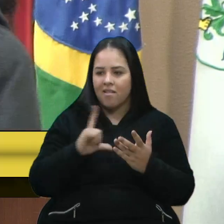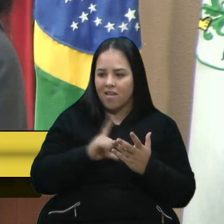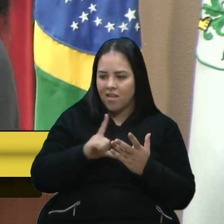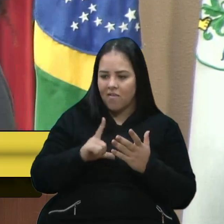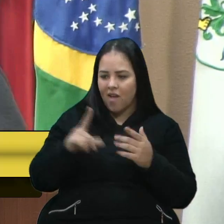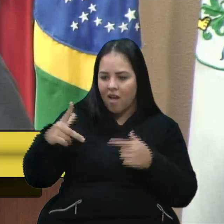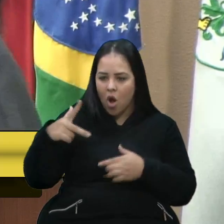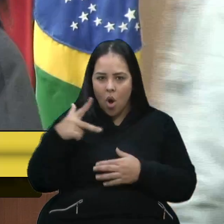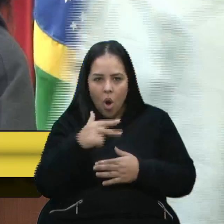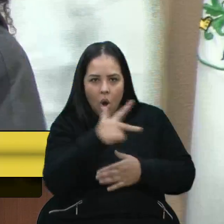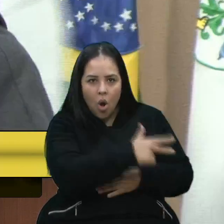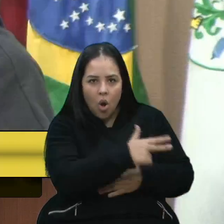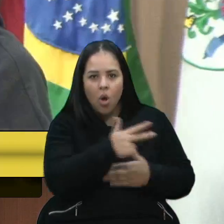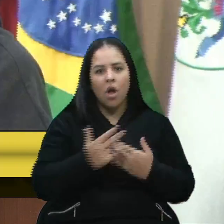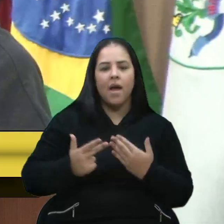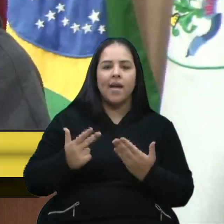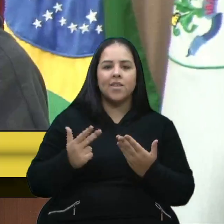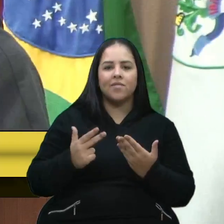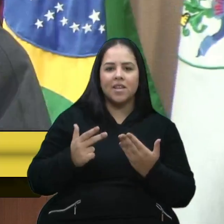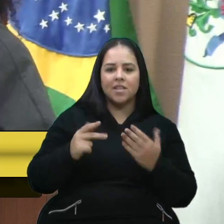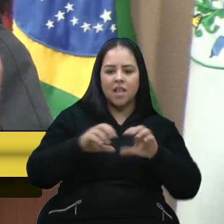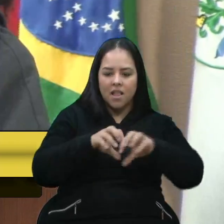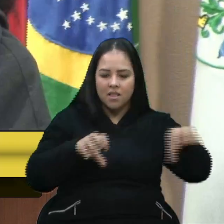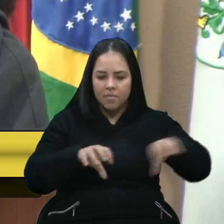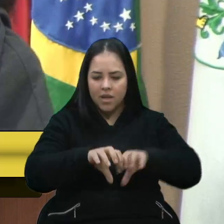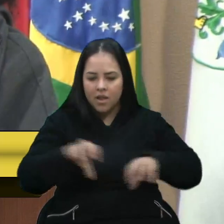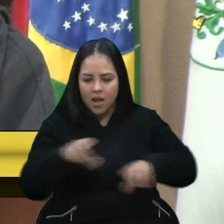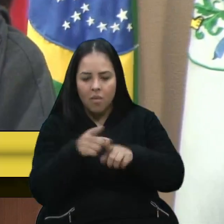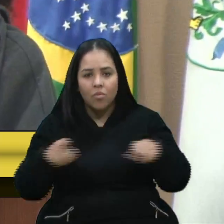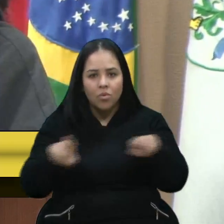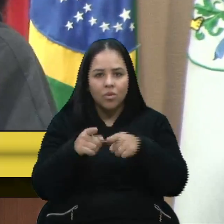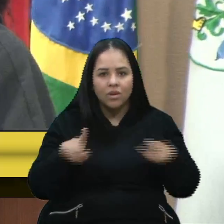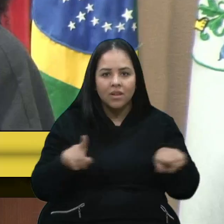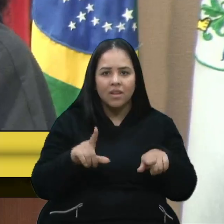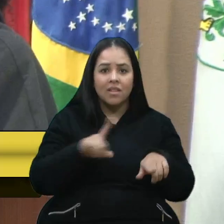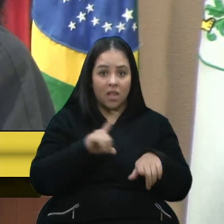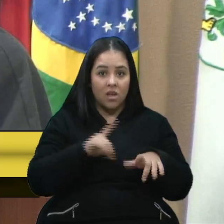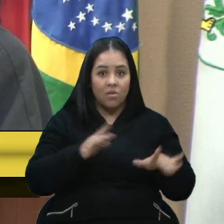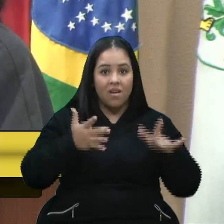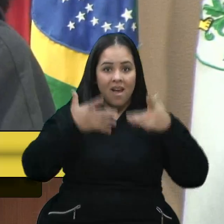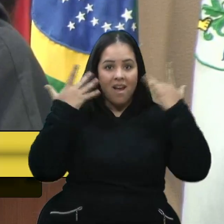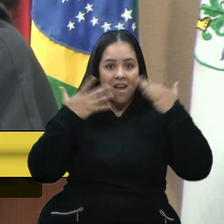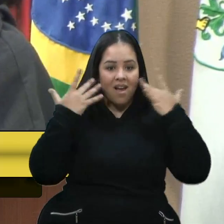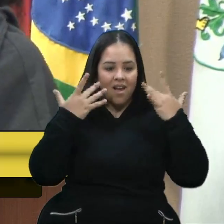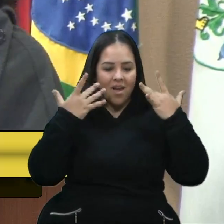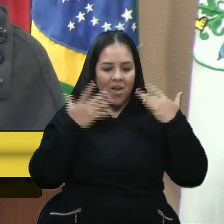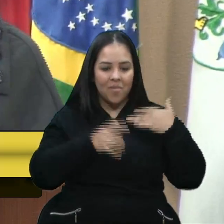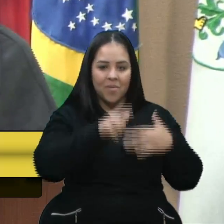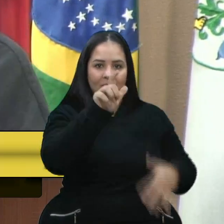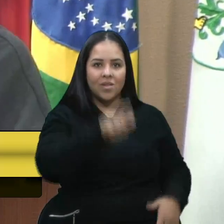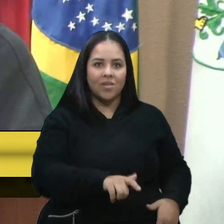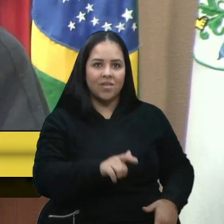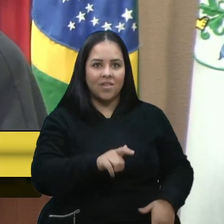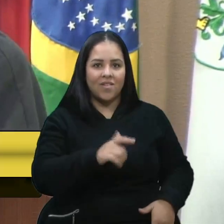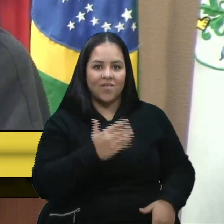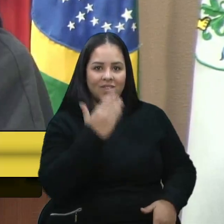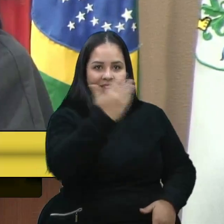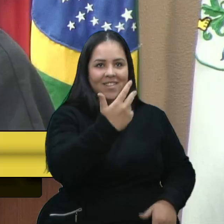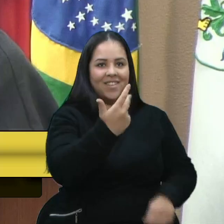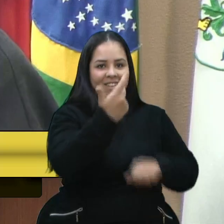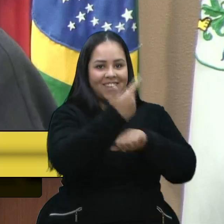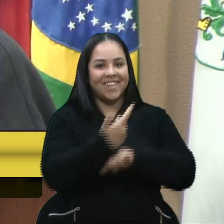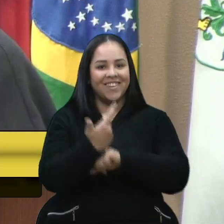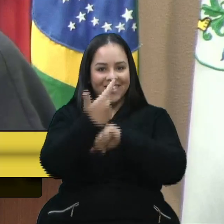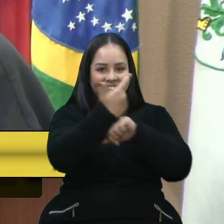tem a pessoa que irá separar as músicas, tem quem vai atuar na frente da câmera. Da câmera, não, câmera. Né? Opa,